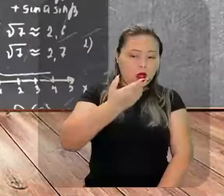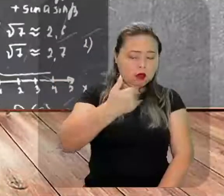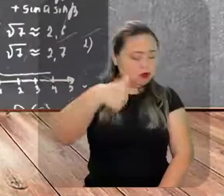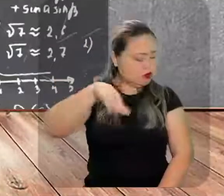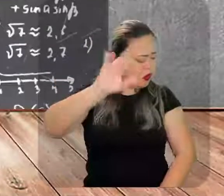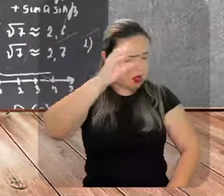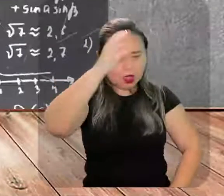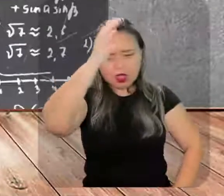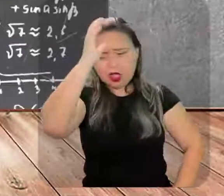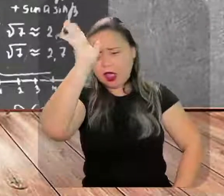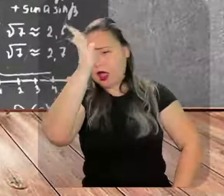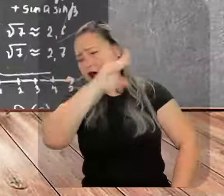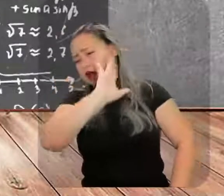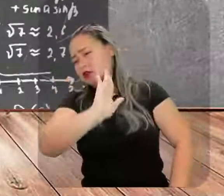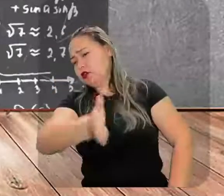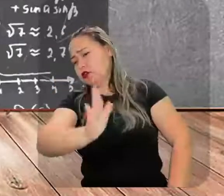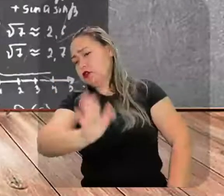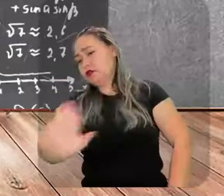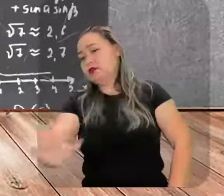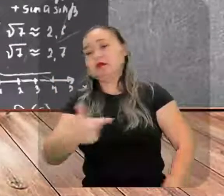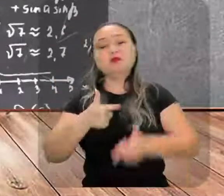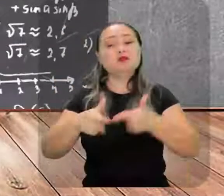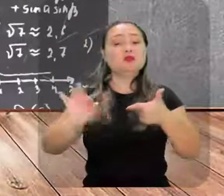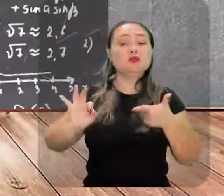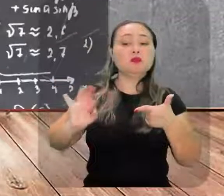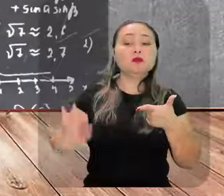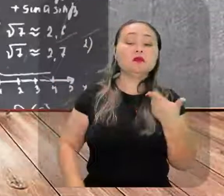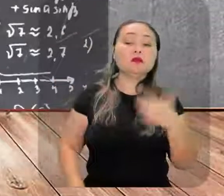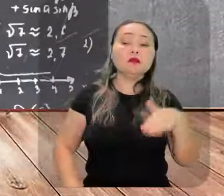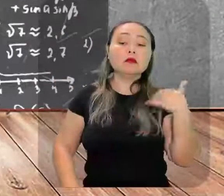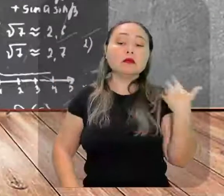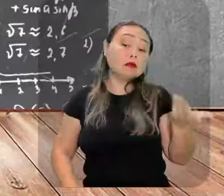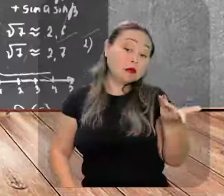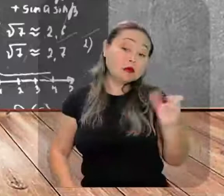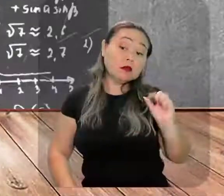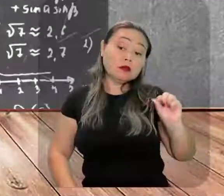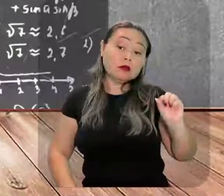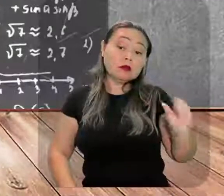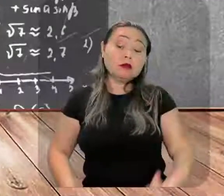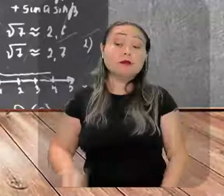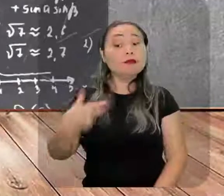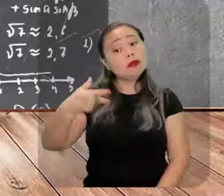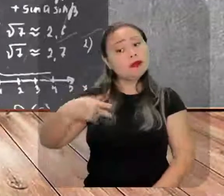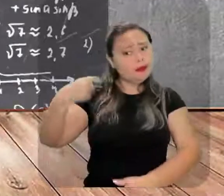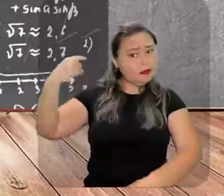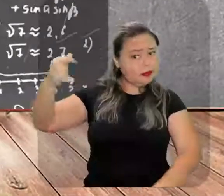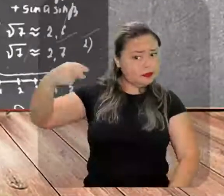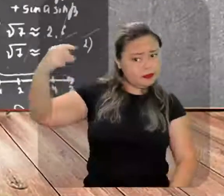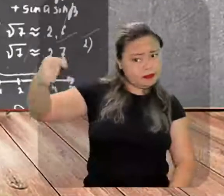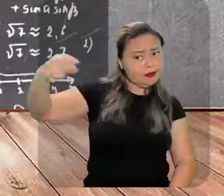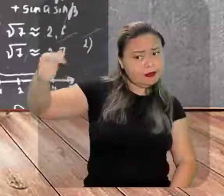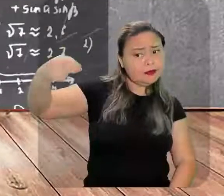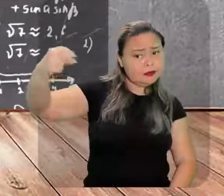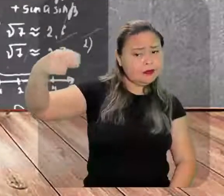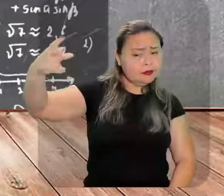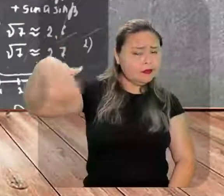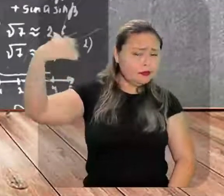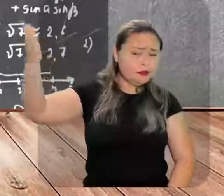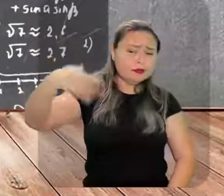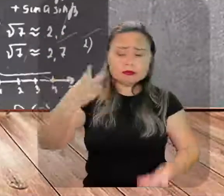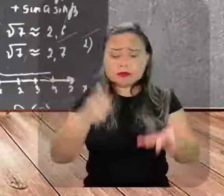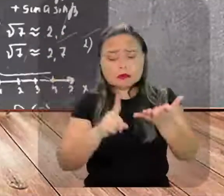já sou tia mesmo, um monte, então não tem problema. E aí, galera, então a gente viu que é de sempre, né? Quando começou o período